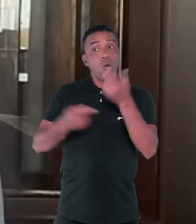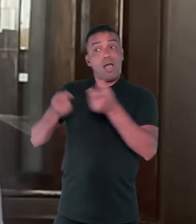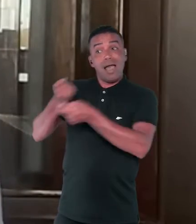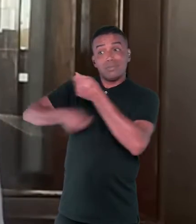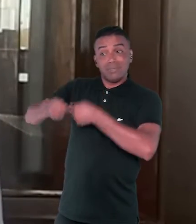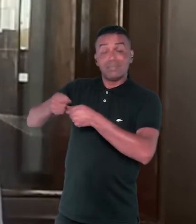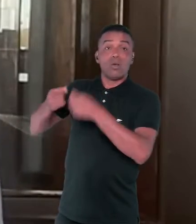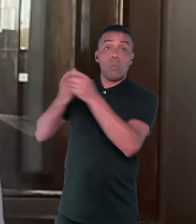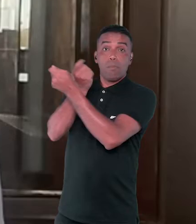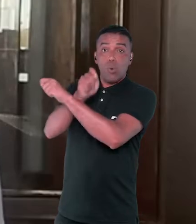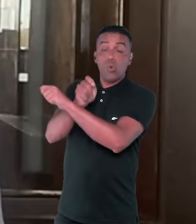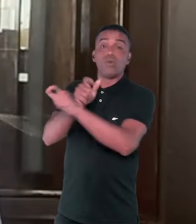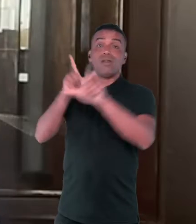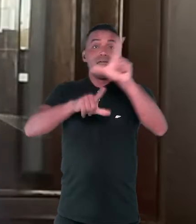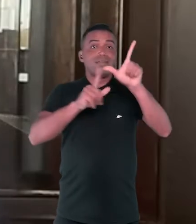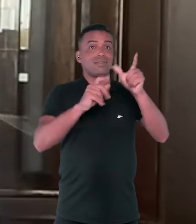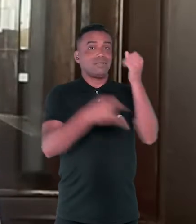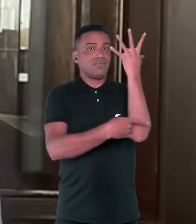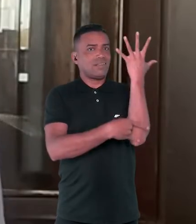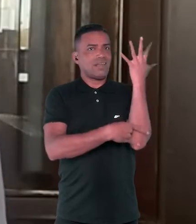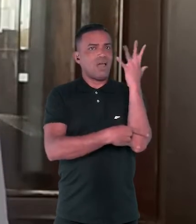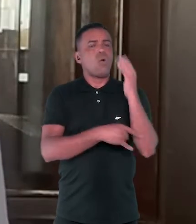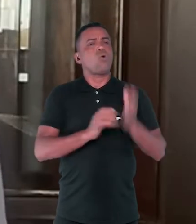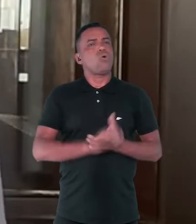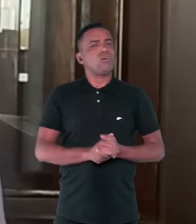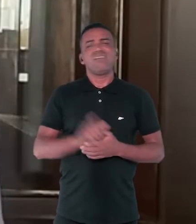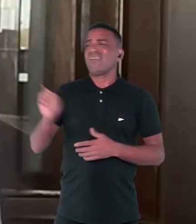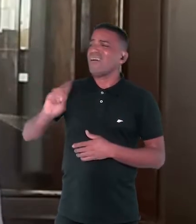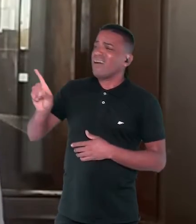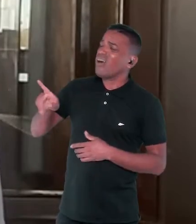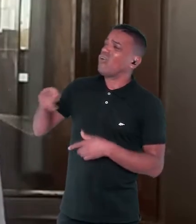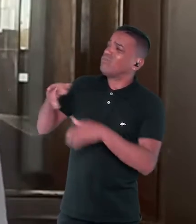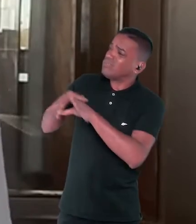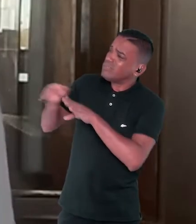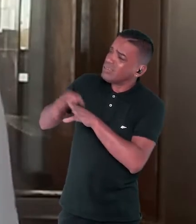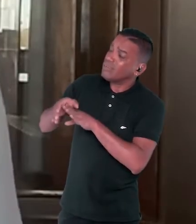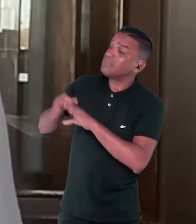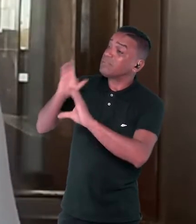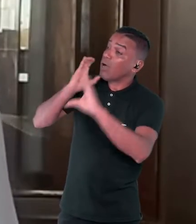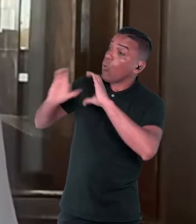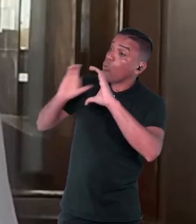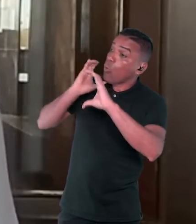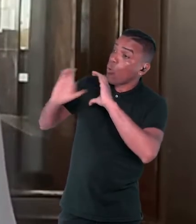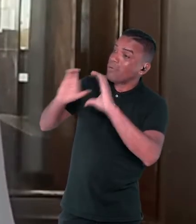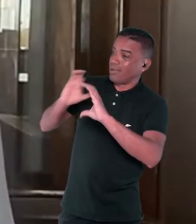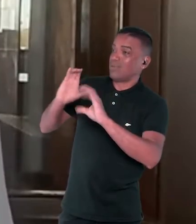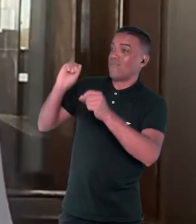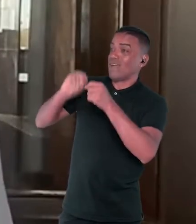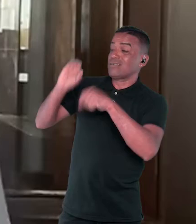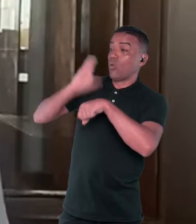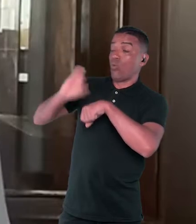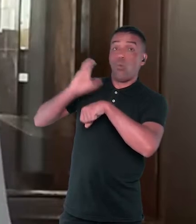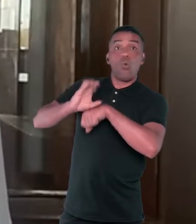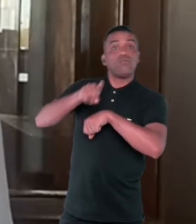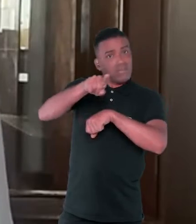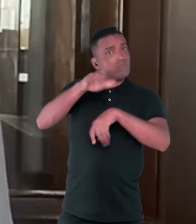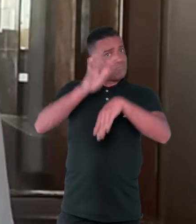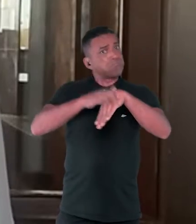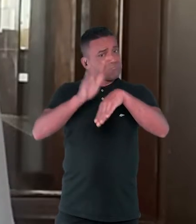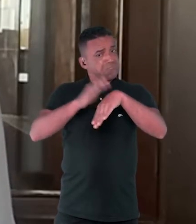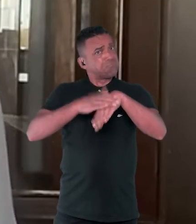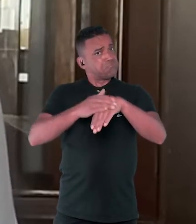fazer esses dois aí. Aí eu falei assim: não, senhor, você tem que fazer comunicação. Seu negócio é